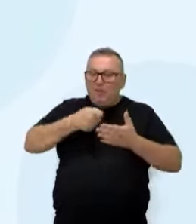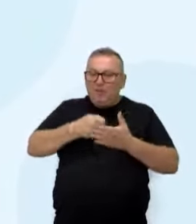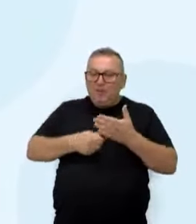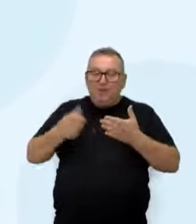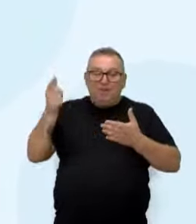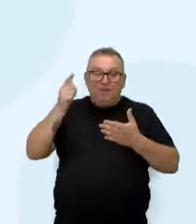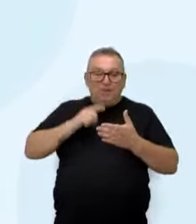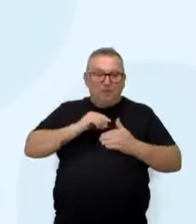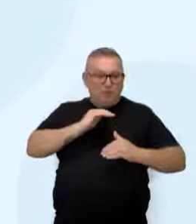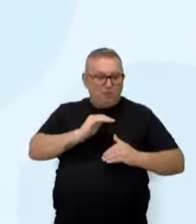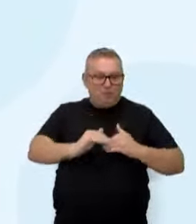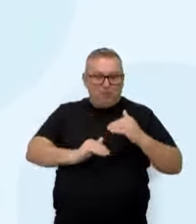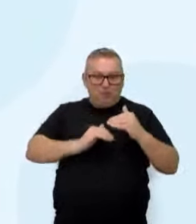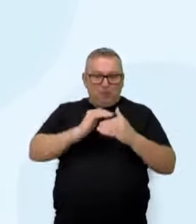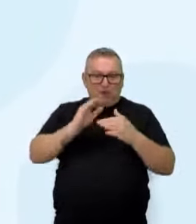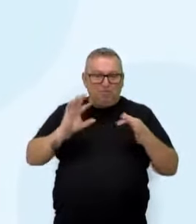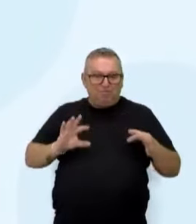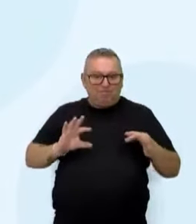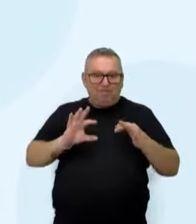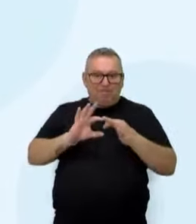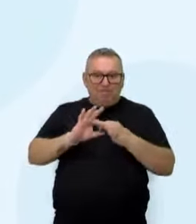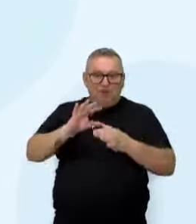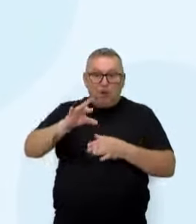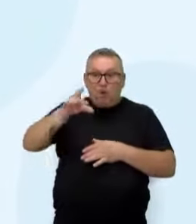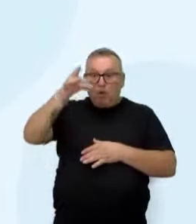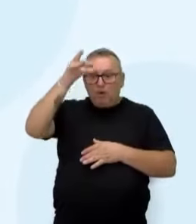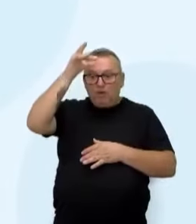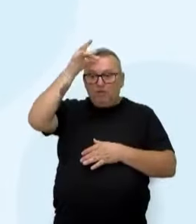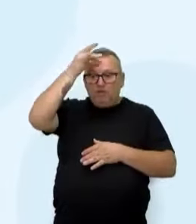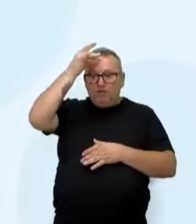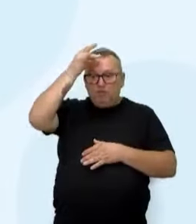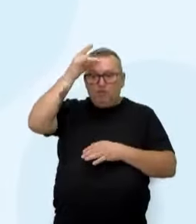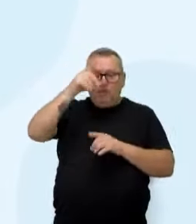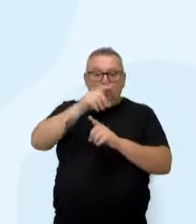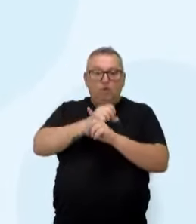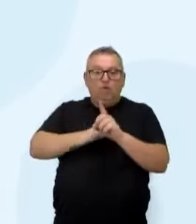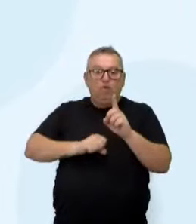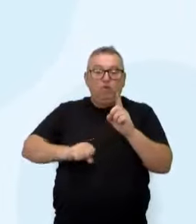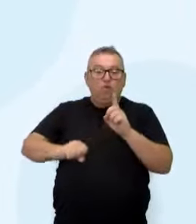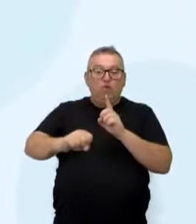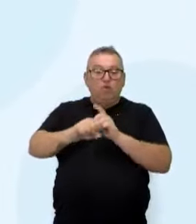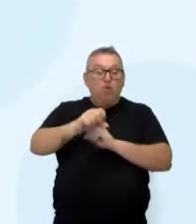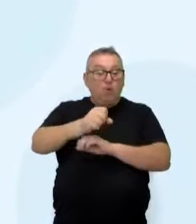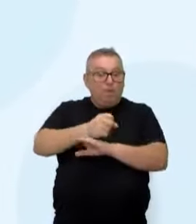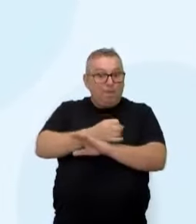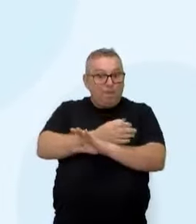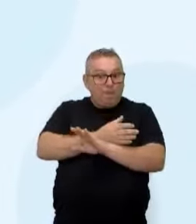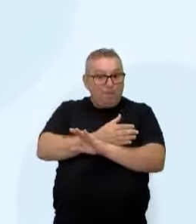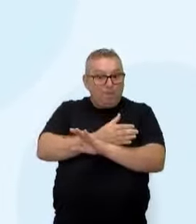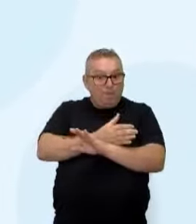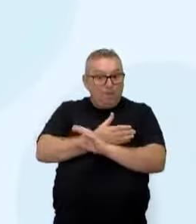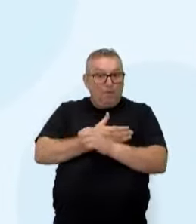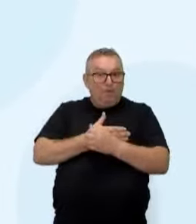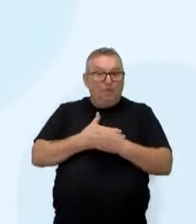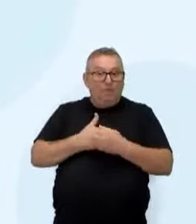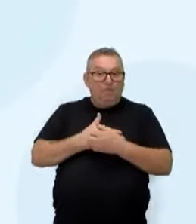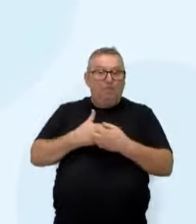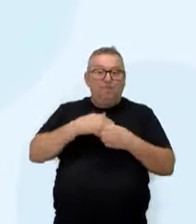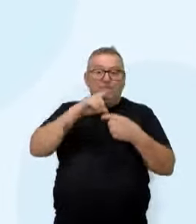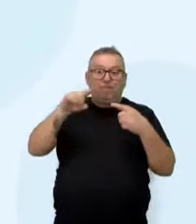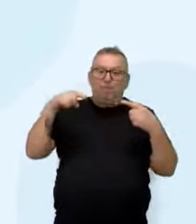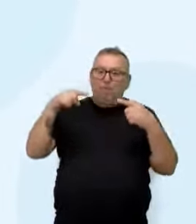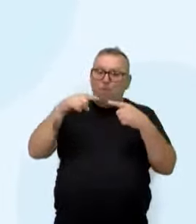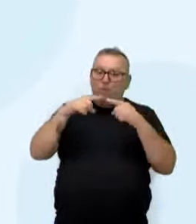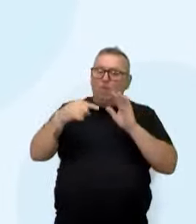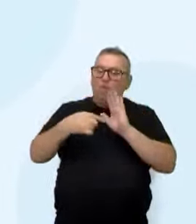desenvolvimento integrado, tanto do cognitivo quanto do socioemocional. Então, nosso objetivo geral apresentado, os nossos